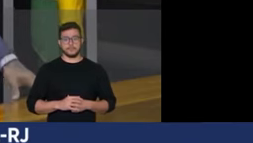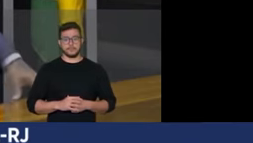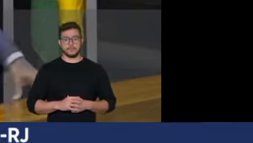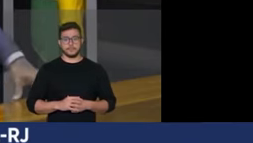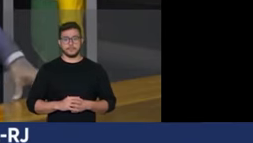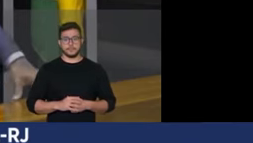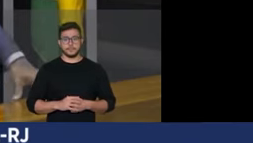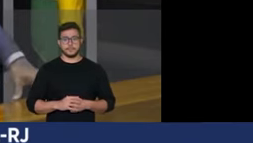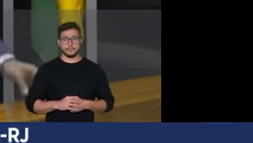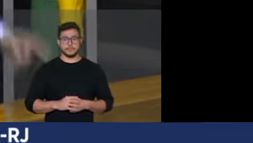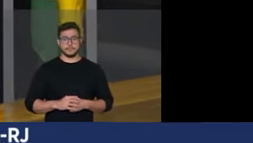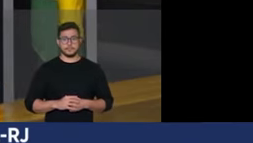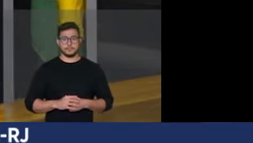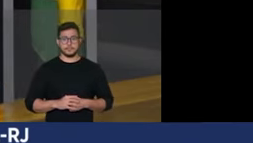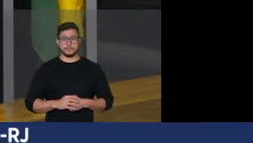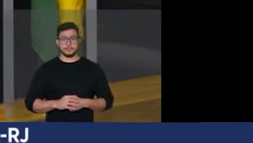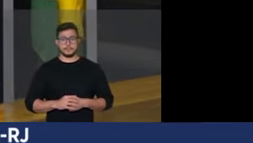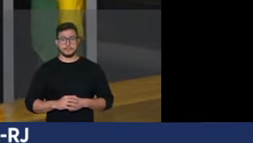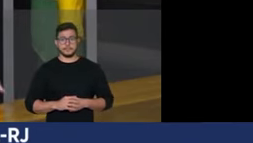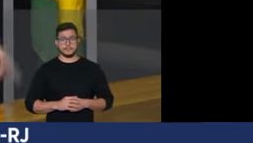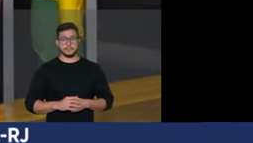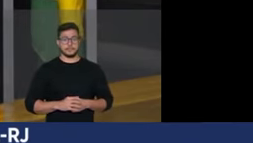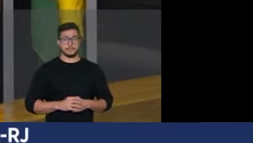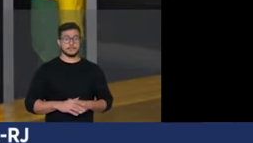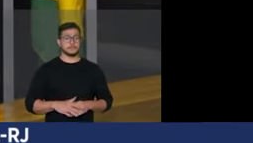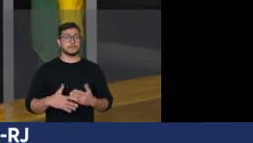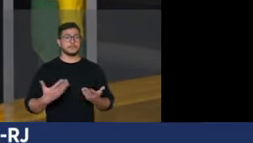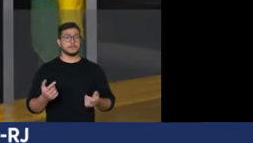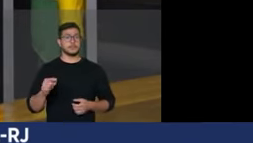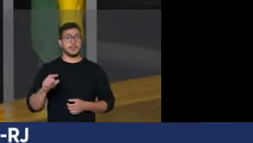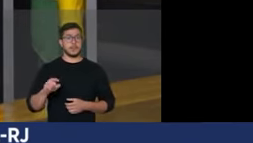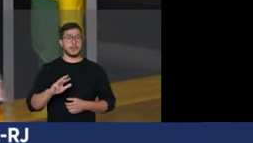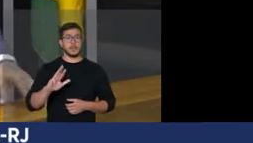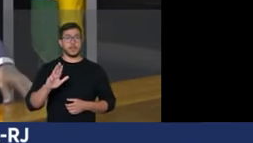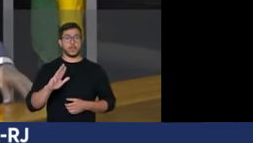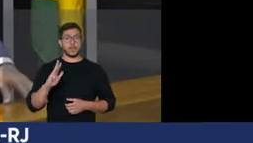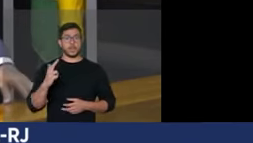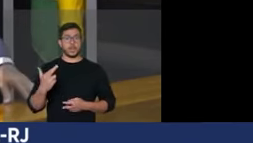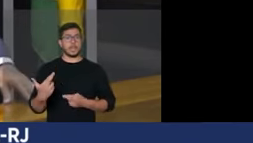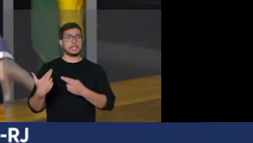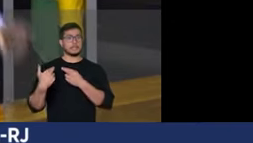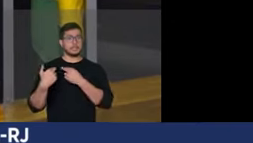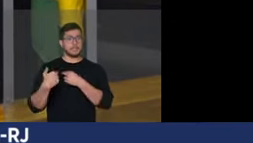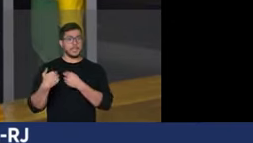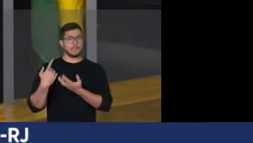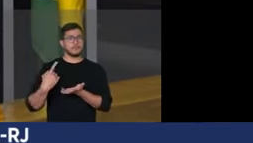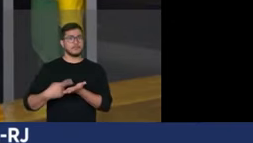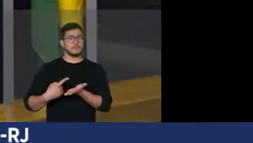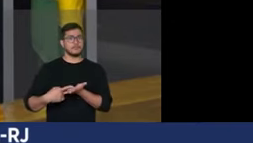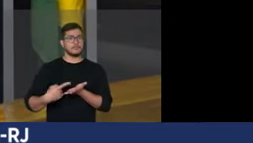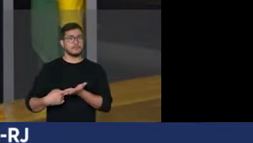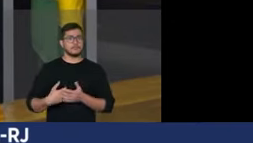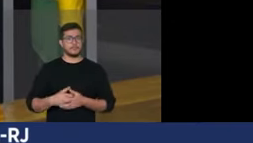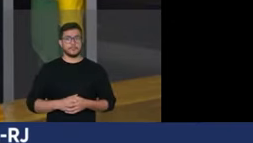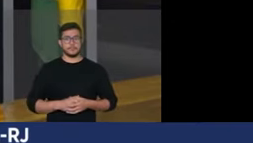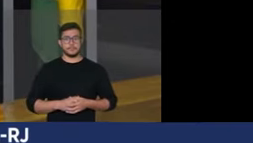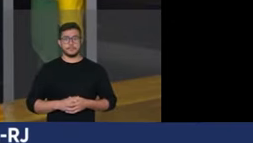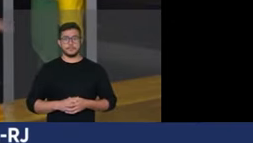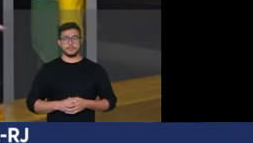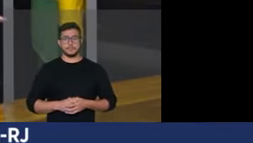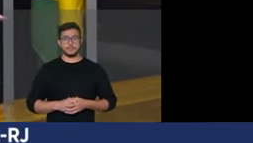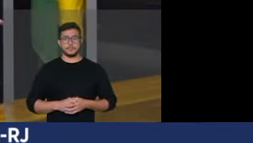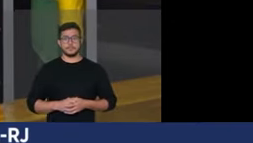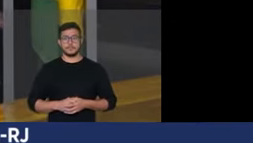Esquerda Revolucionária. Ele foi o responsável por fazer essa intermediação. E veja bem também o